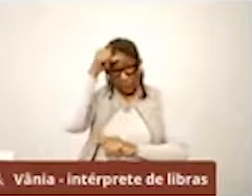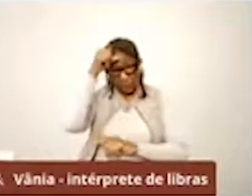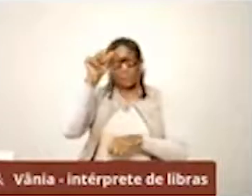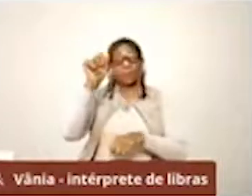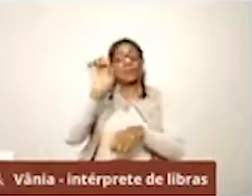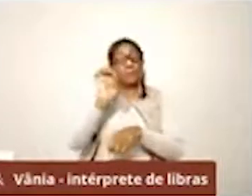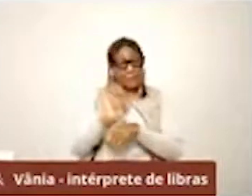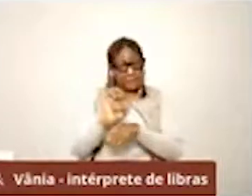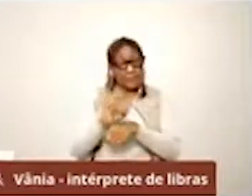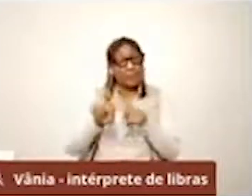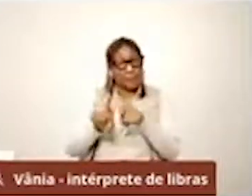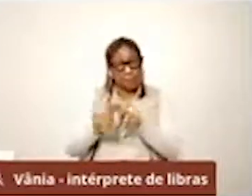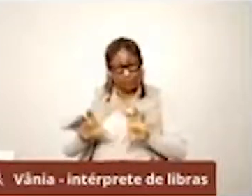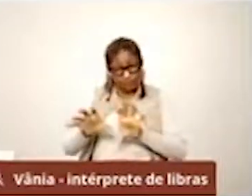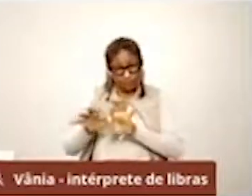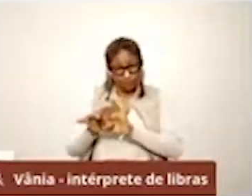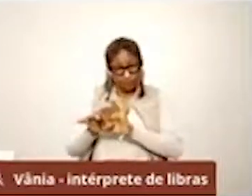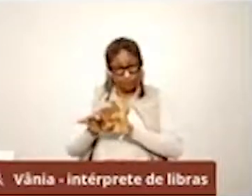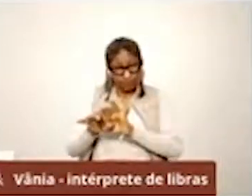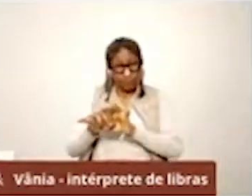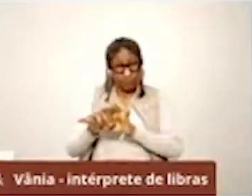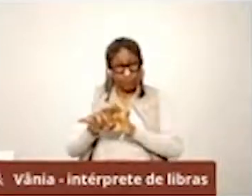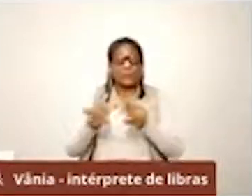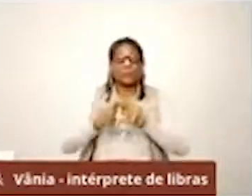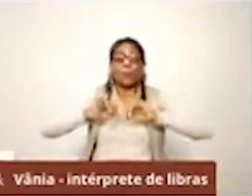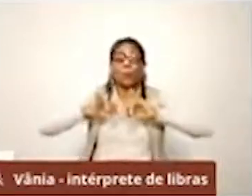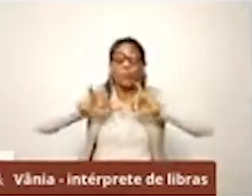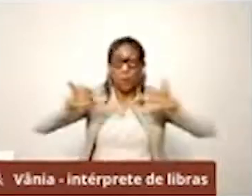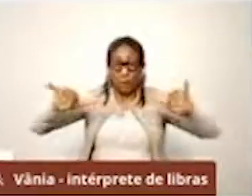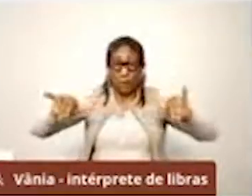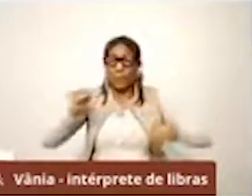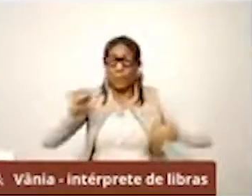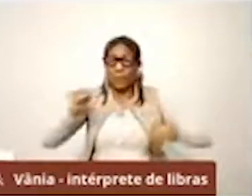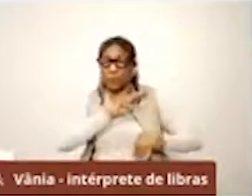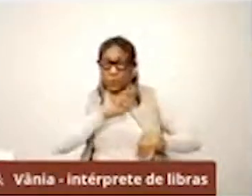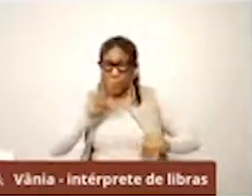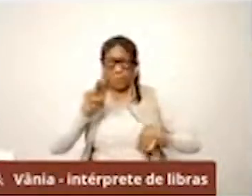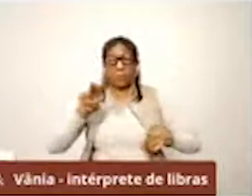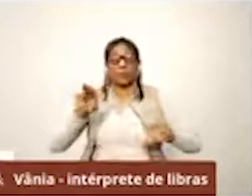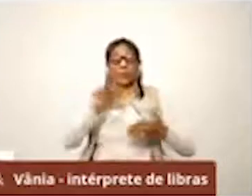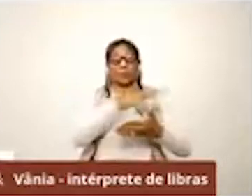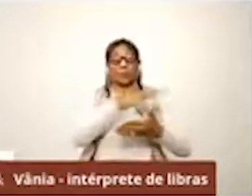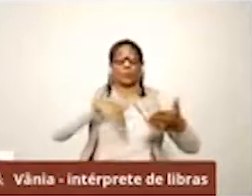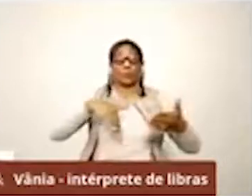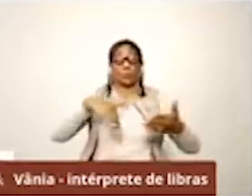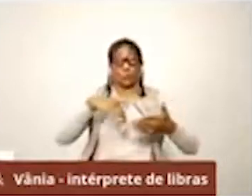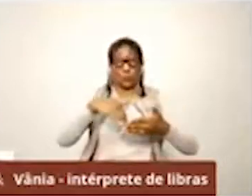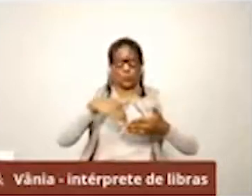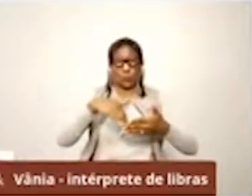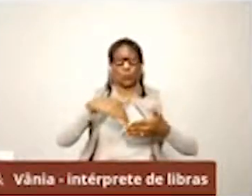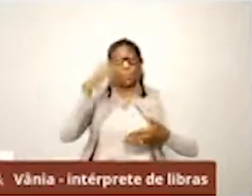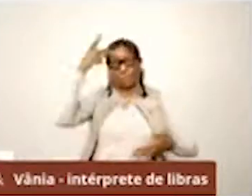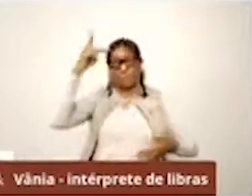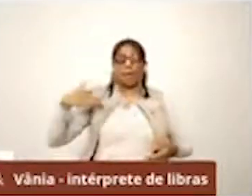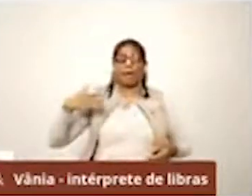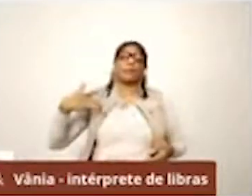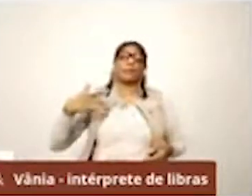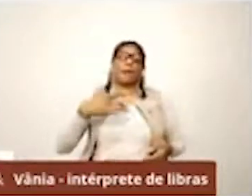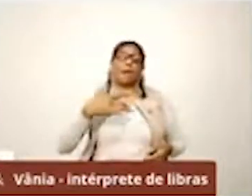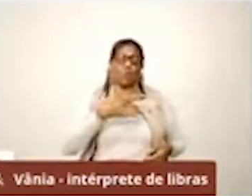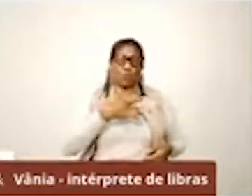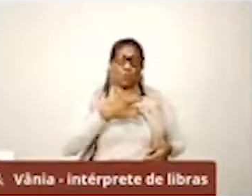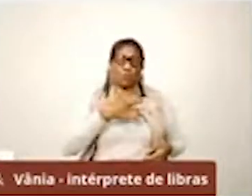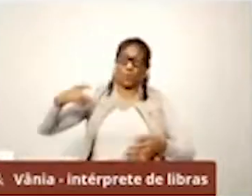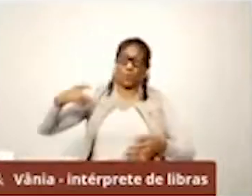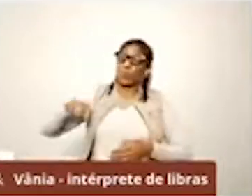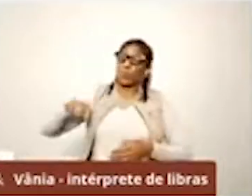através do programa Todos pela Saúde, que está nos dando suporte para termos aqui um case,